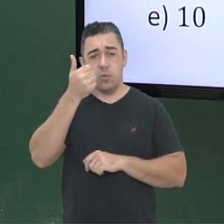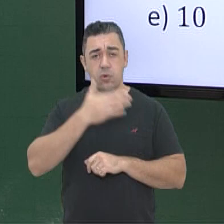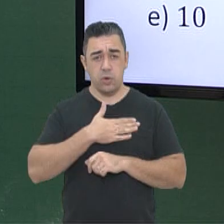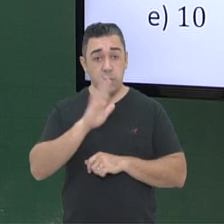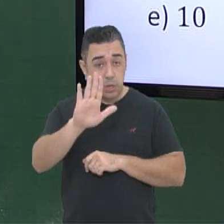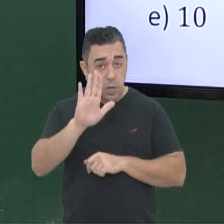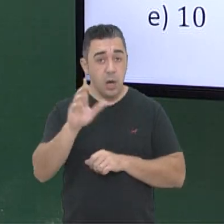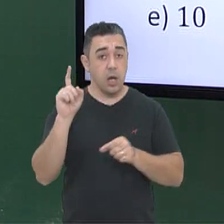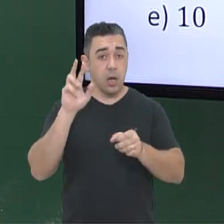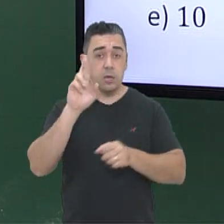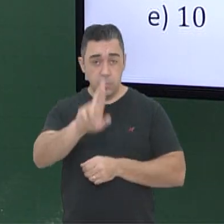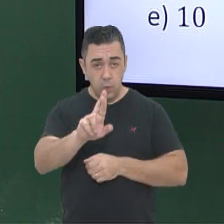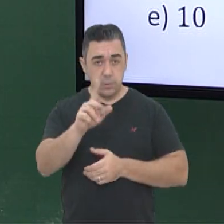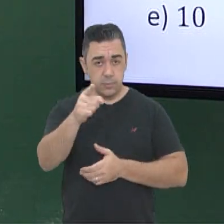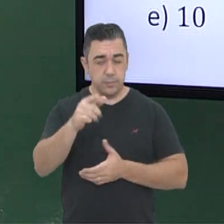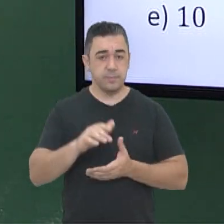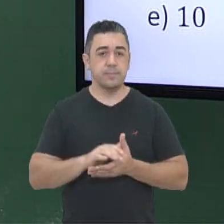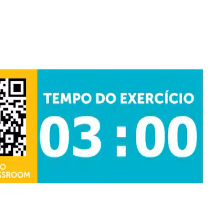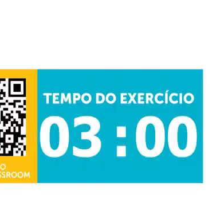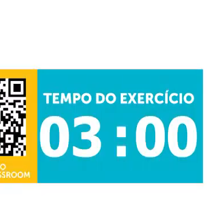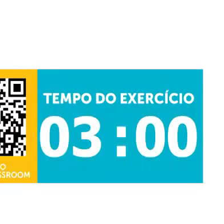já volto com a resolução para você, tá bom?